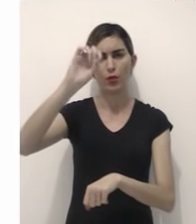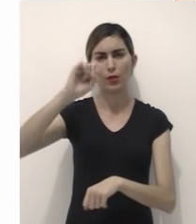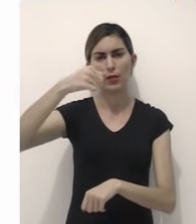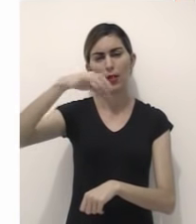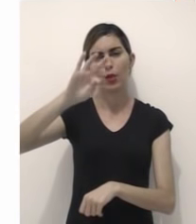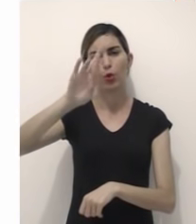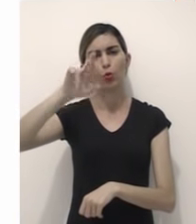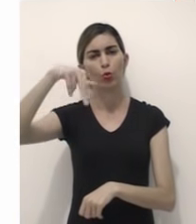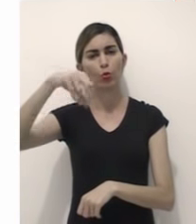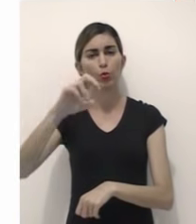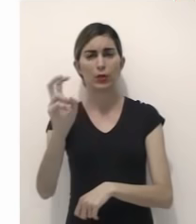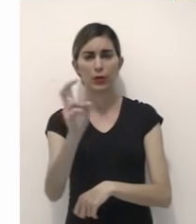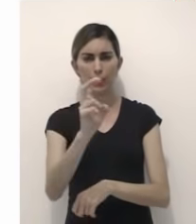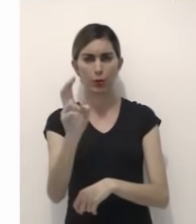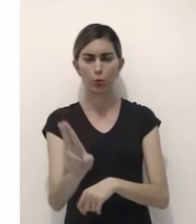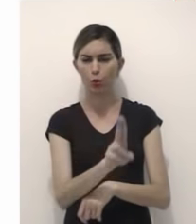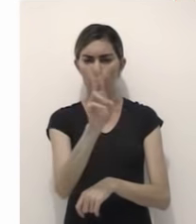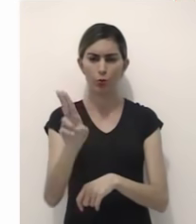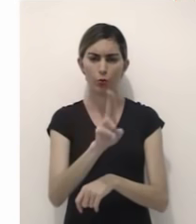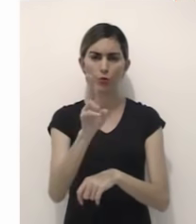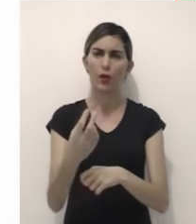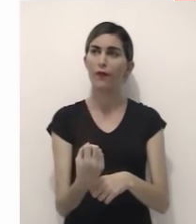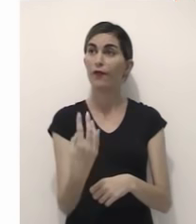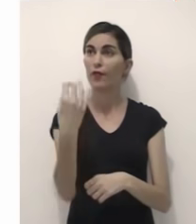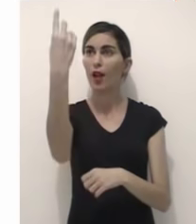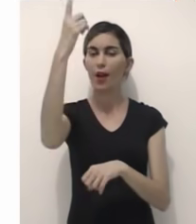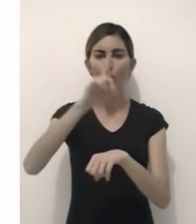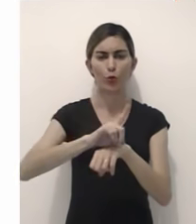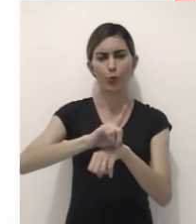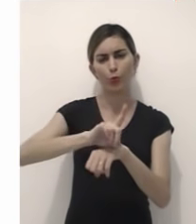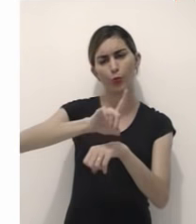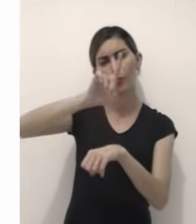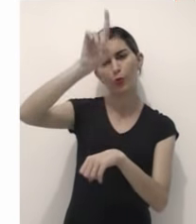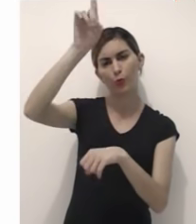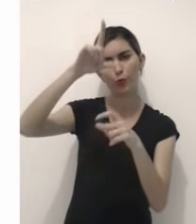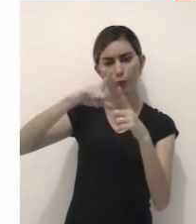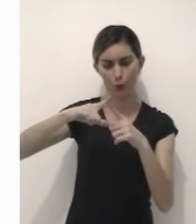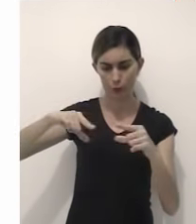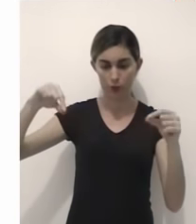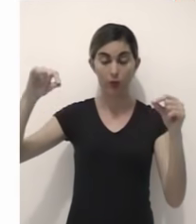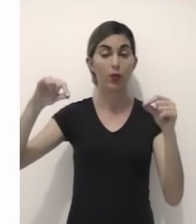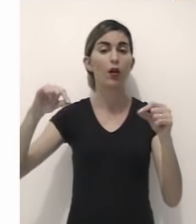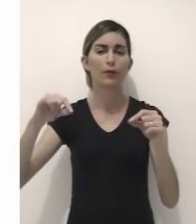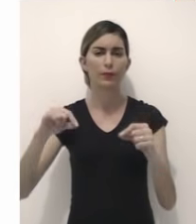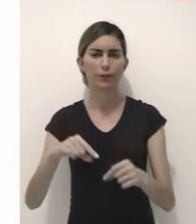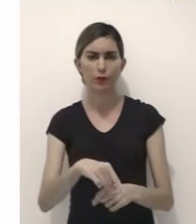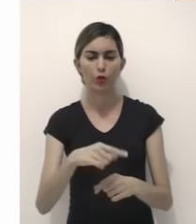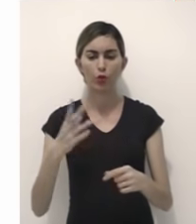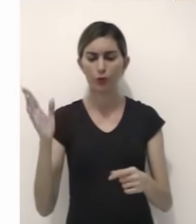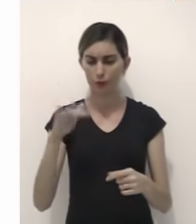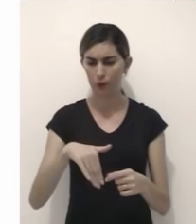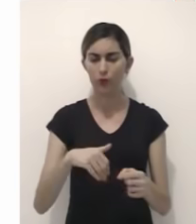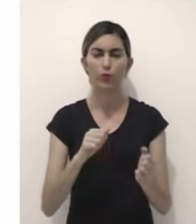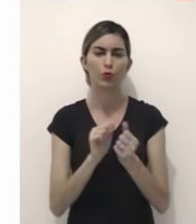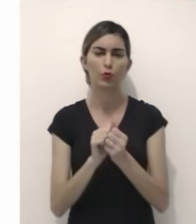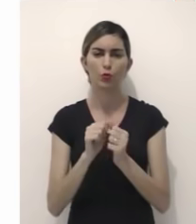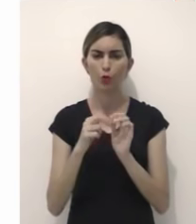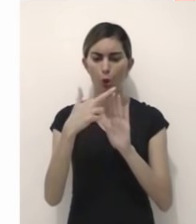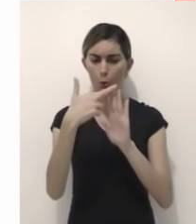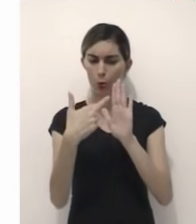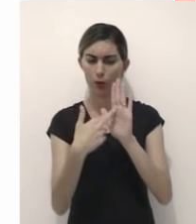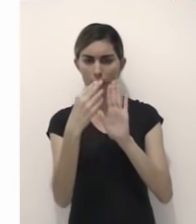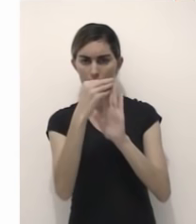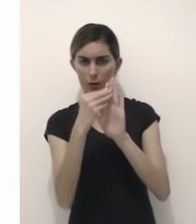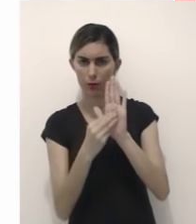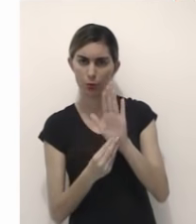Saturno V, que foi utilizado na viagem à Lua. Para realizar essa viagem, nós vamos seguir